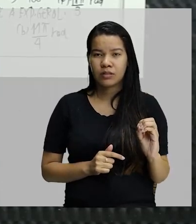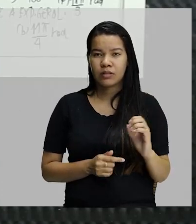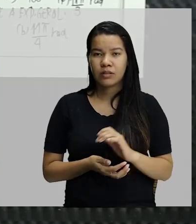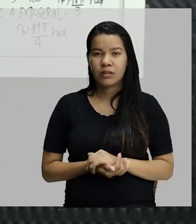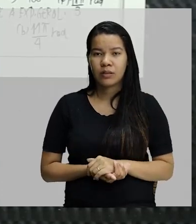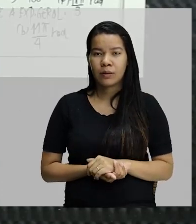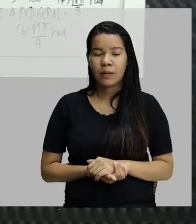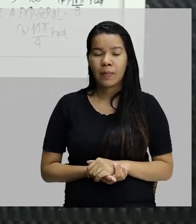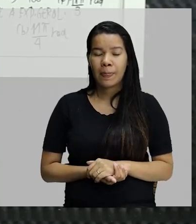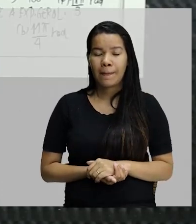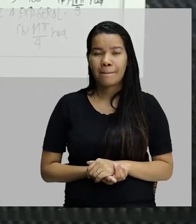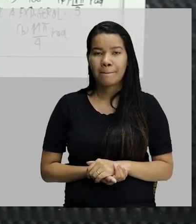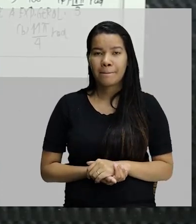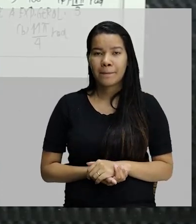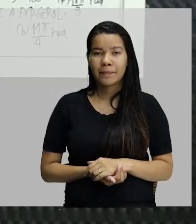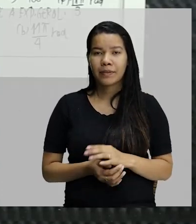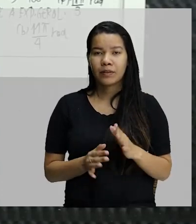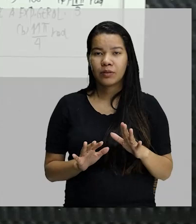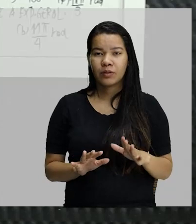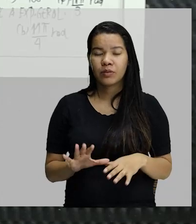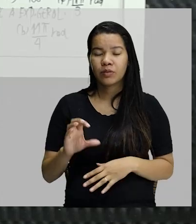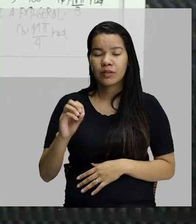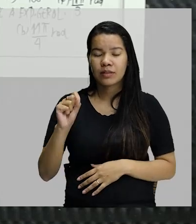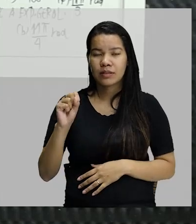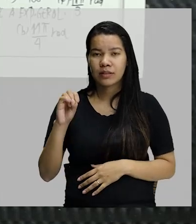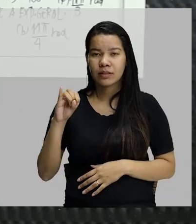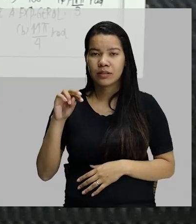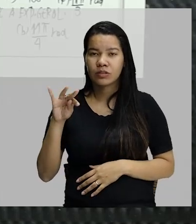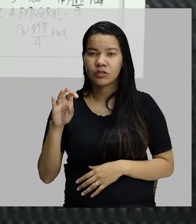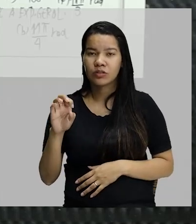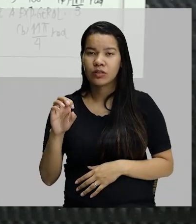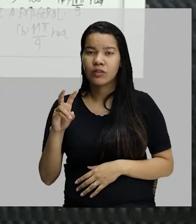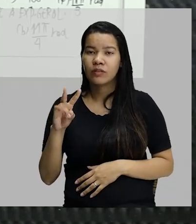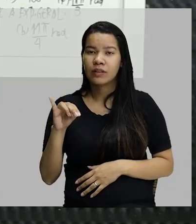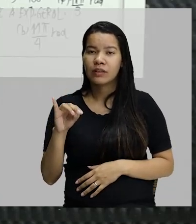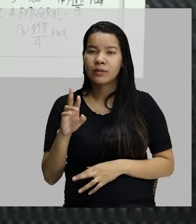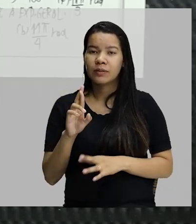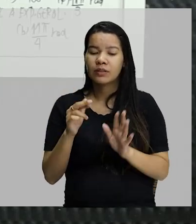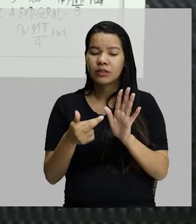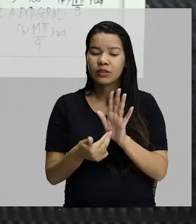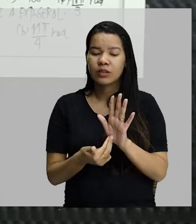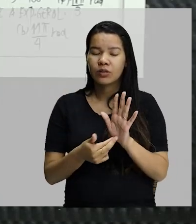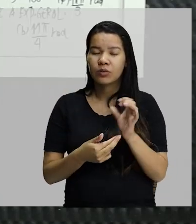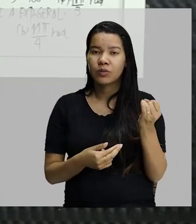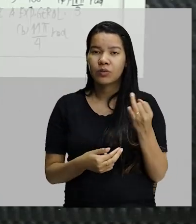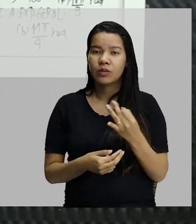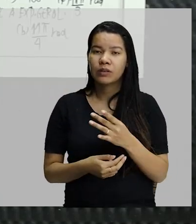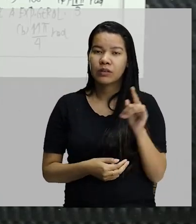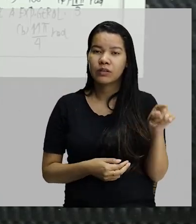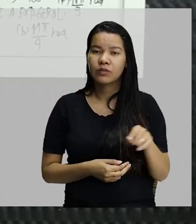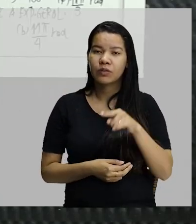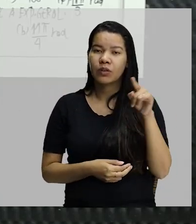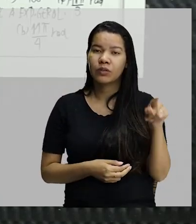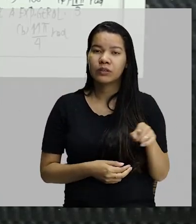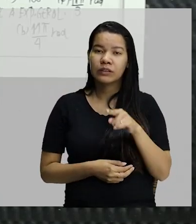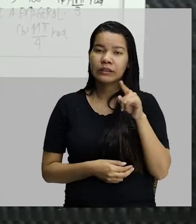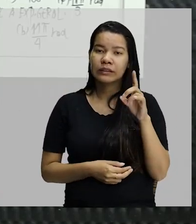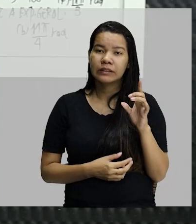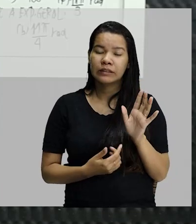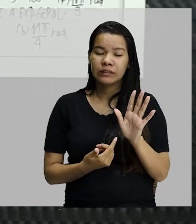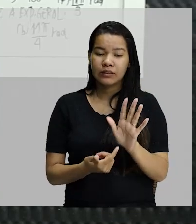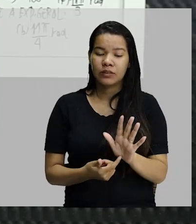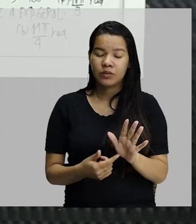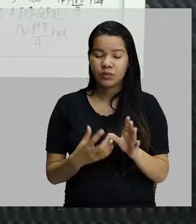Isso. E esse quociente aqui vai representar quantas voltas esse arco deu. E o resto da divisão